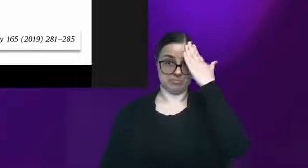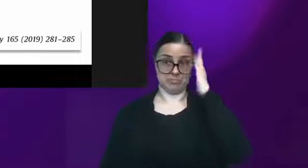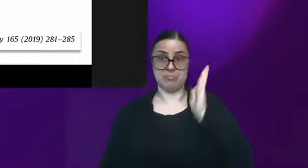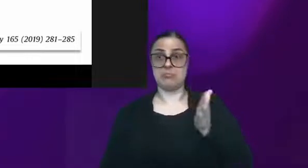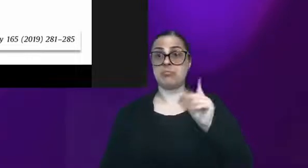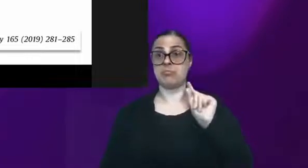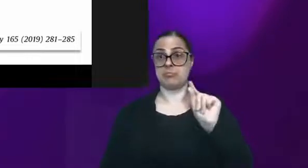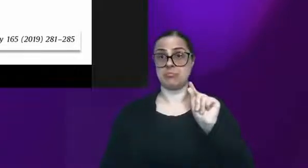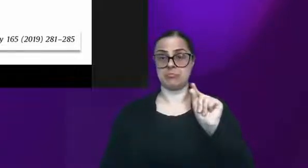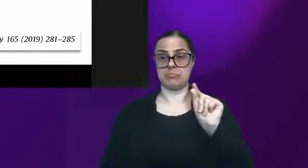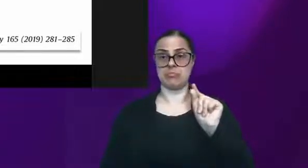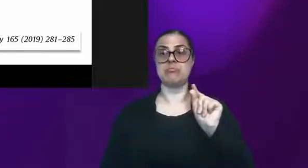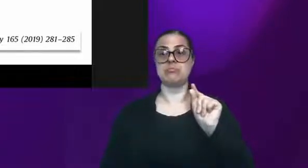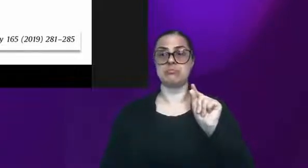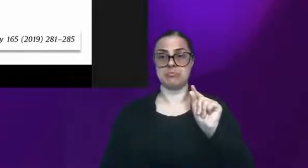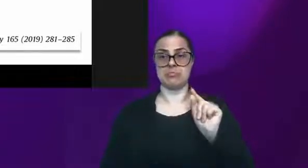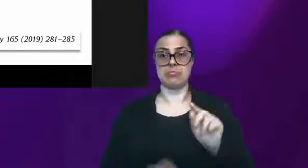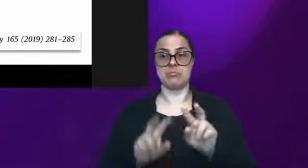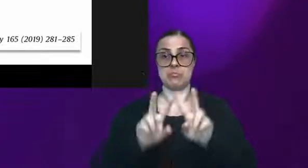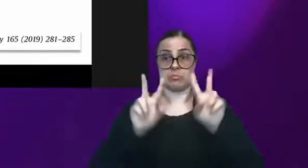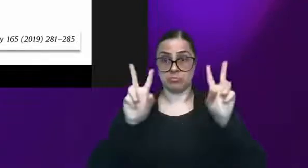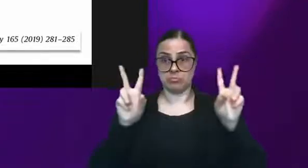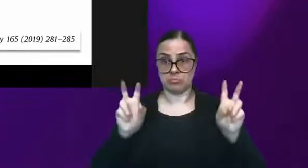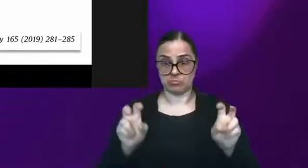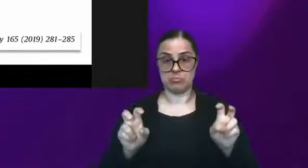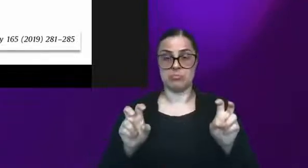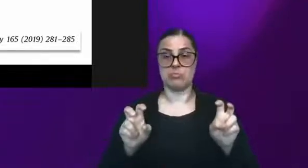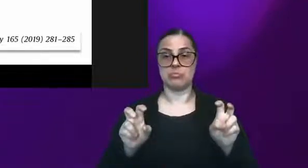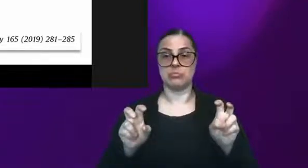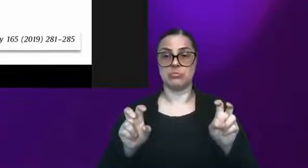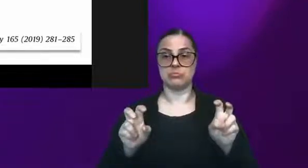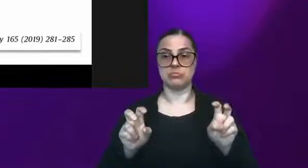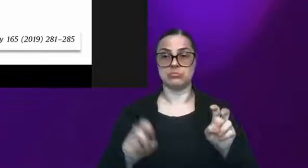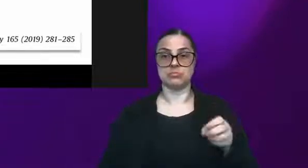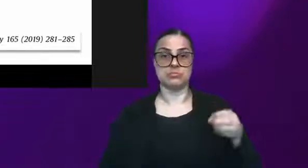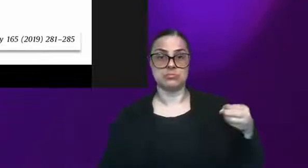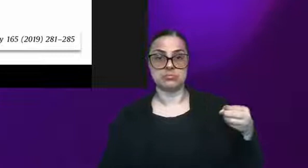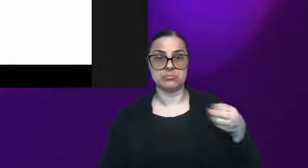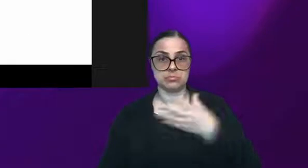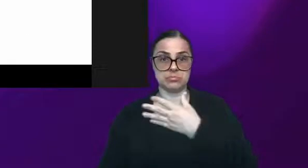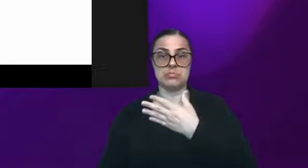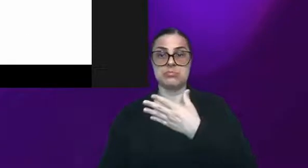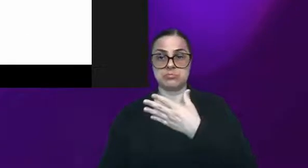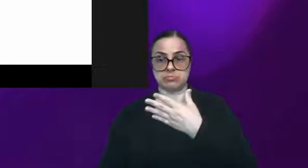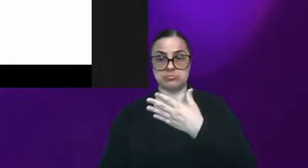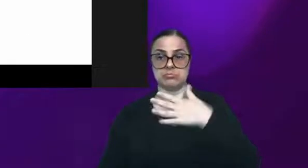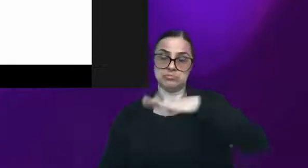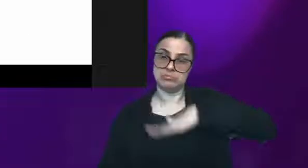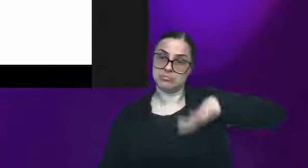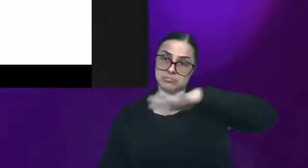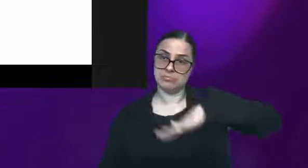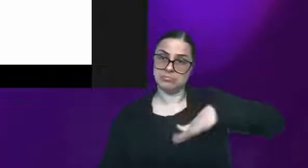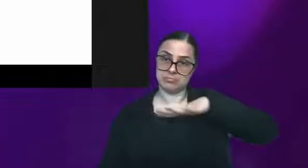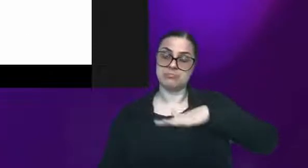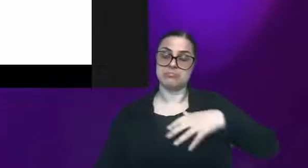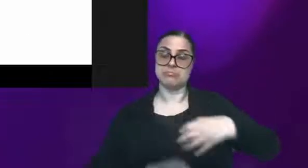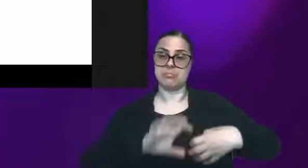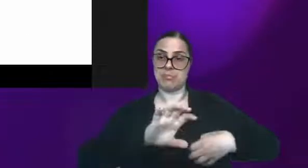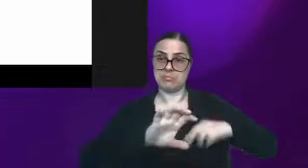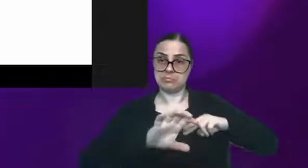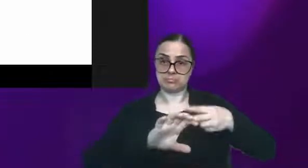é que este assunto foi trazido, sobretudo, por esta nova disciplina da oncologia de transplante.